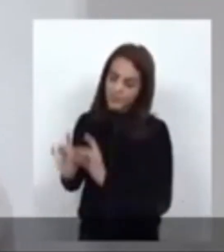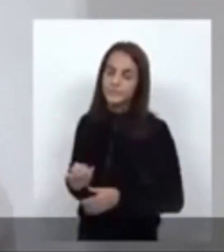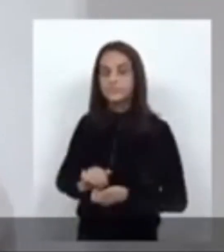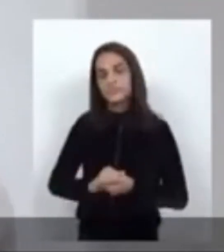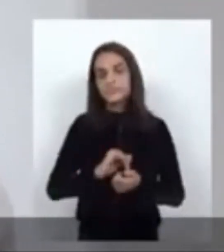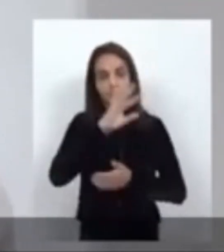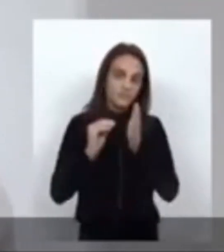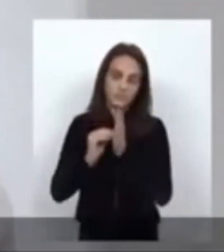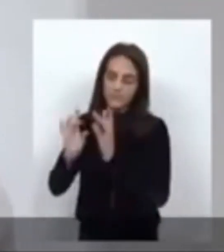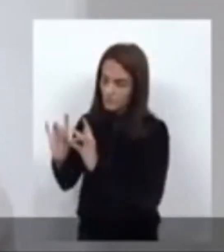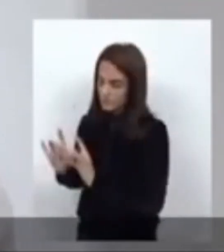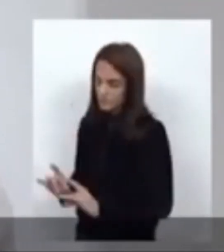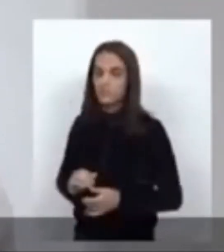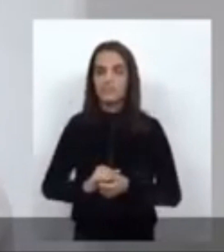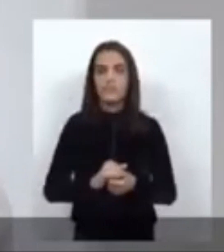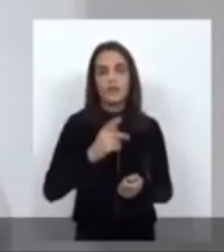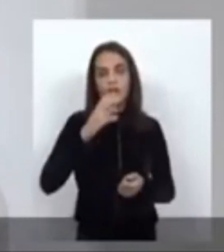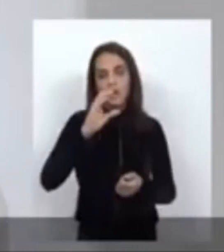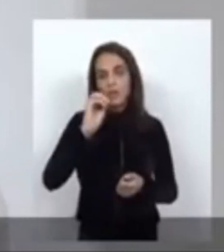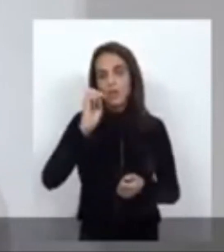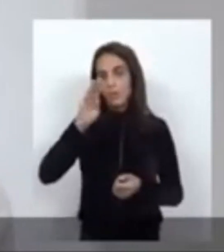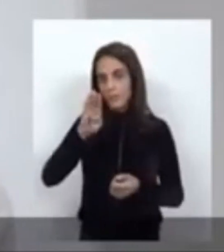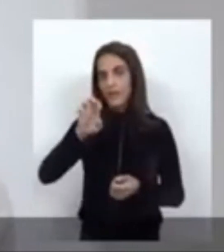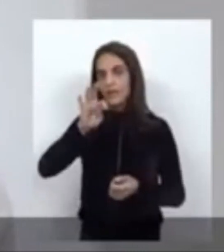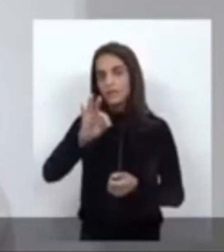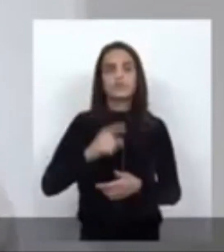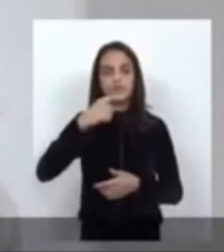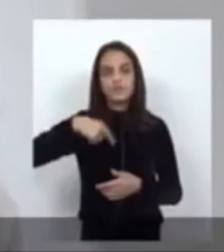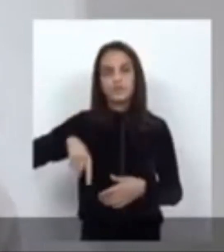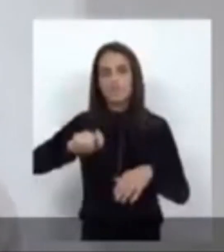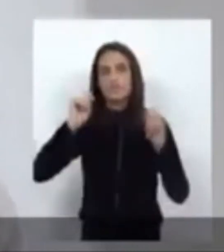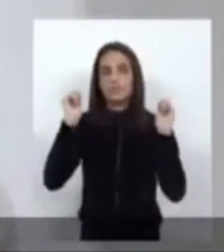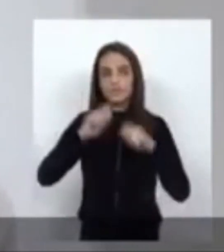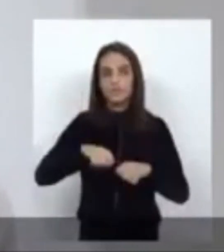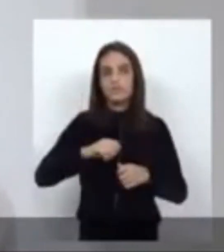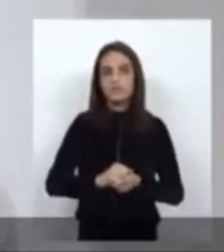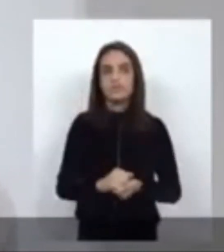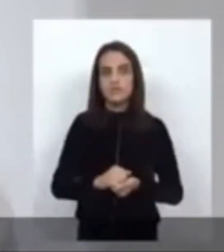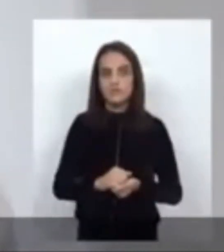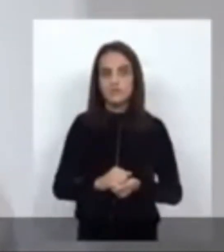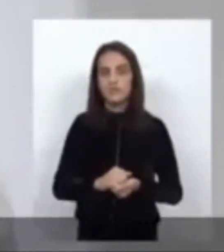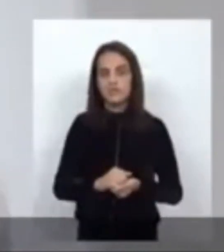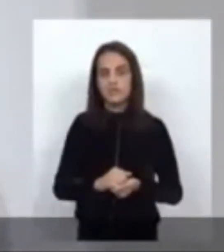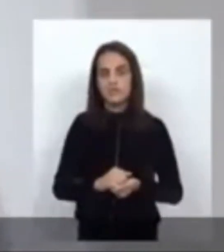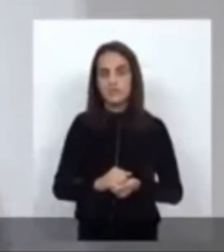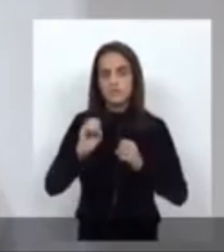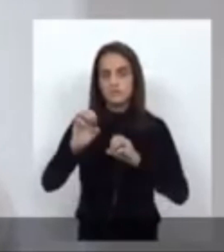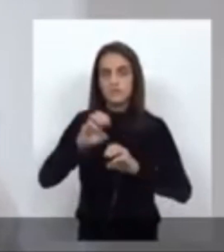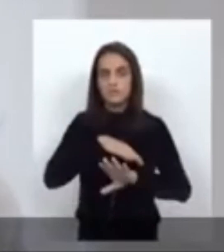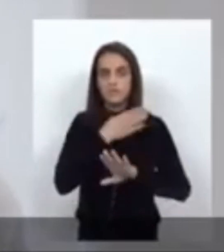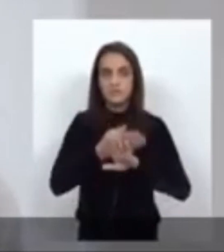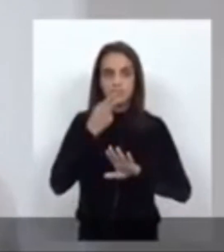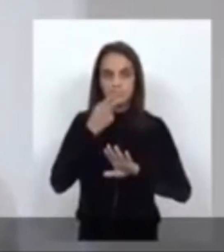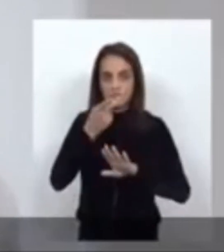toda a equipe aí da COPED, para que a gente possa, na verdade, também atuar de maneira integrada. Conforme eu disse aqui